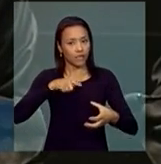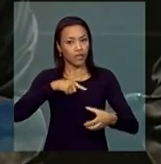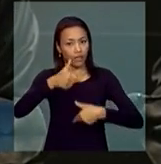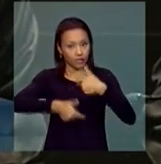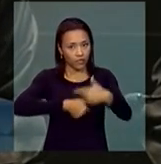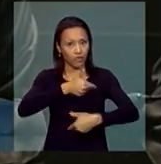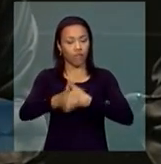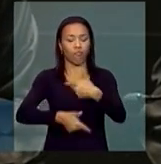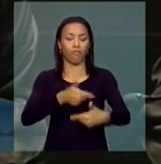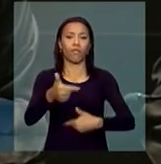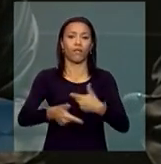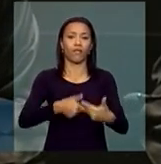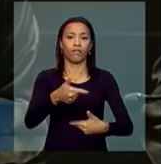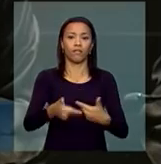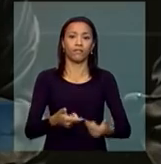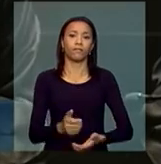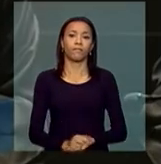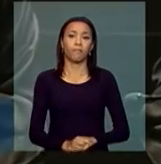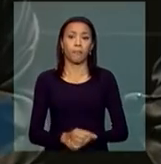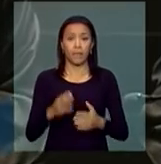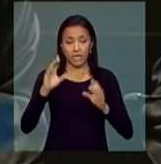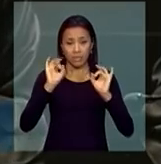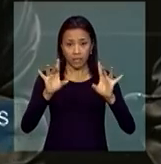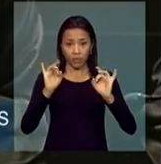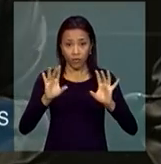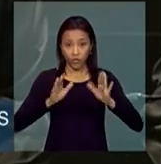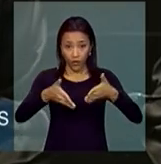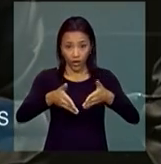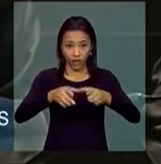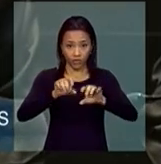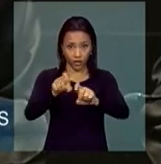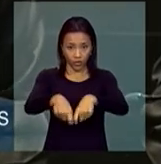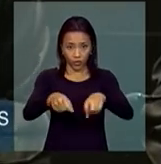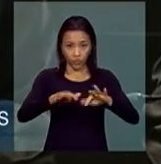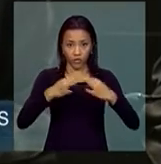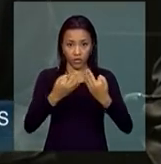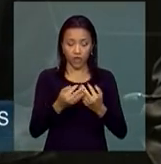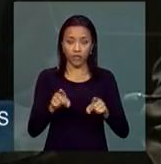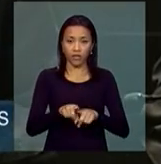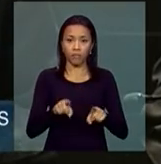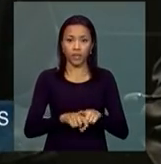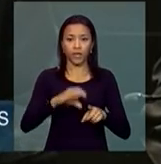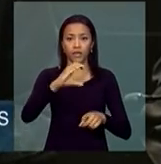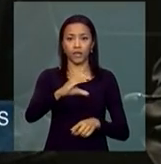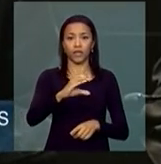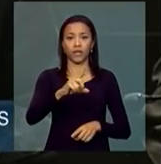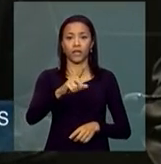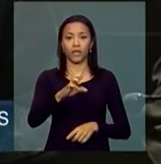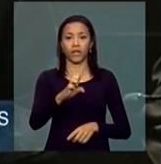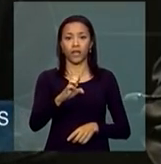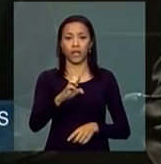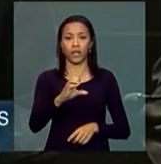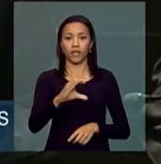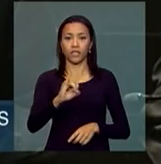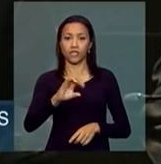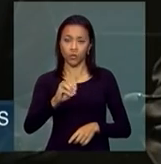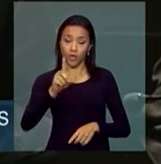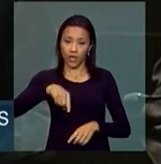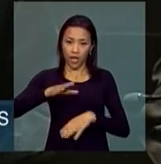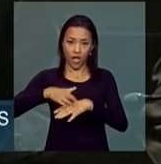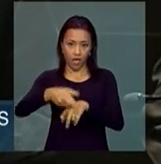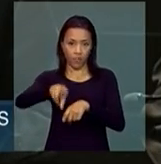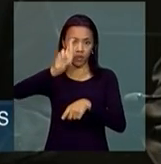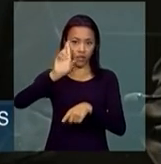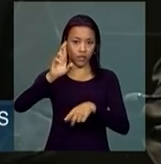temas da agricultura, especialmente da agricultura familiar, e também agradecer aqui Deoclésio, que está representando aqui também o Ministério da